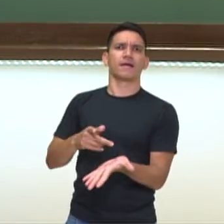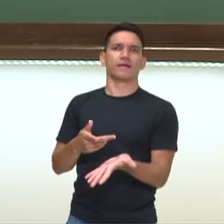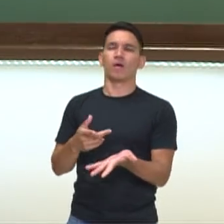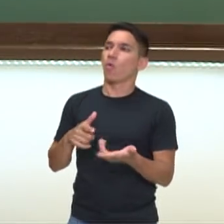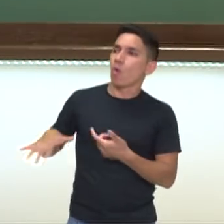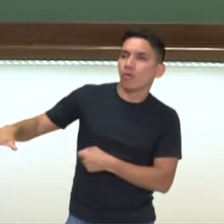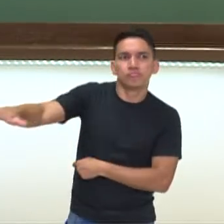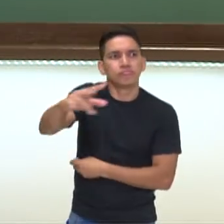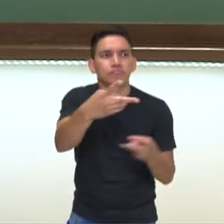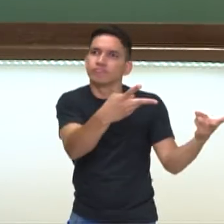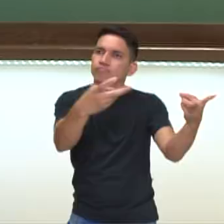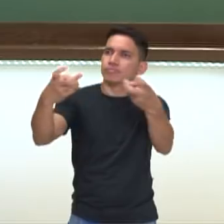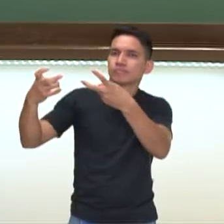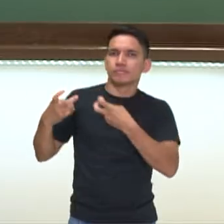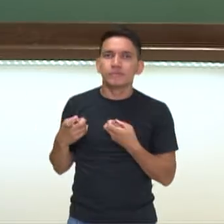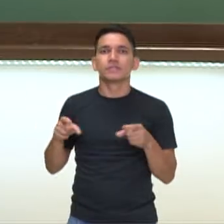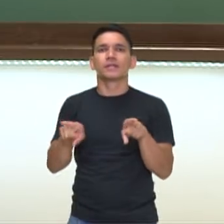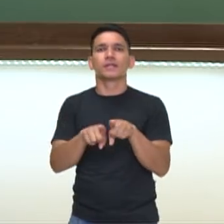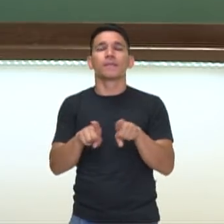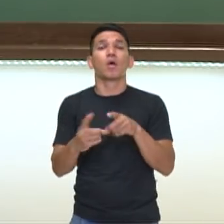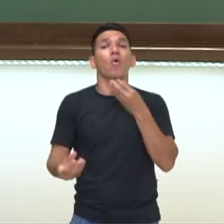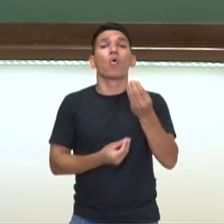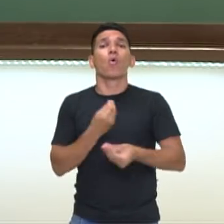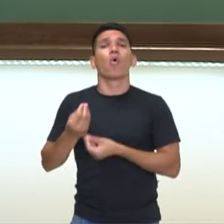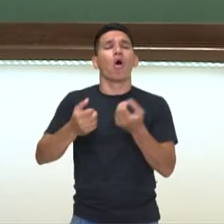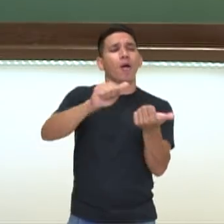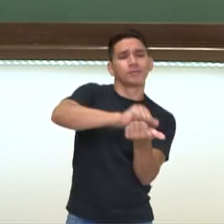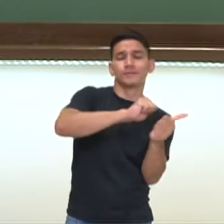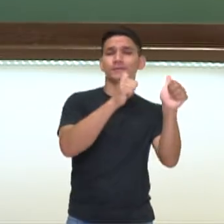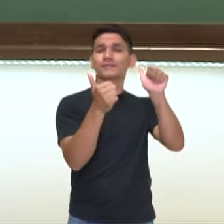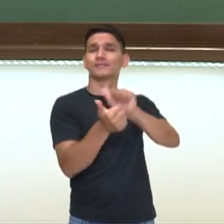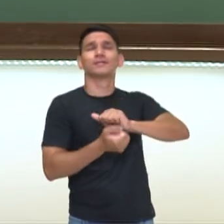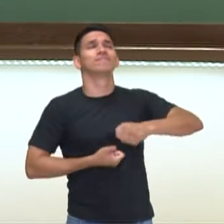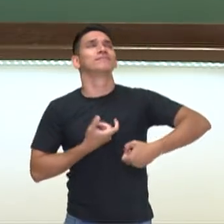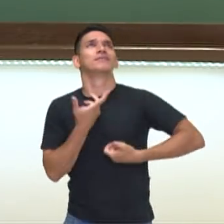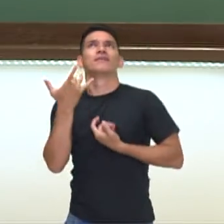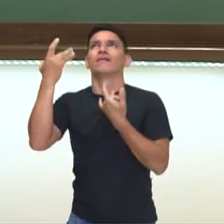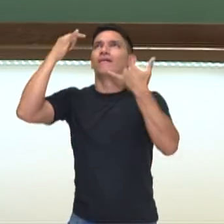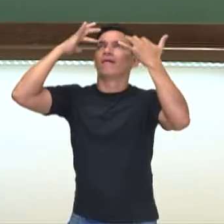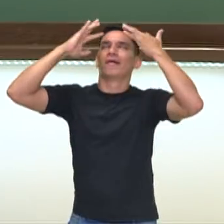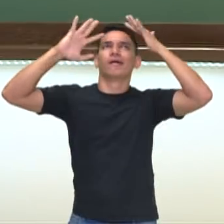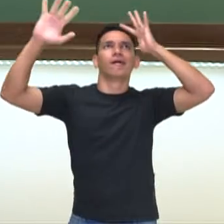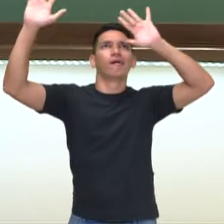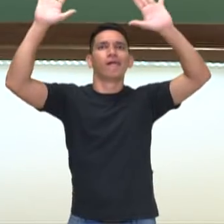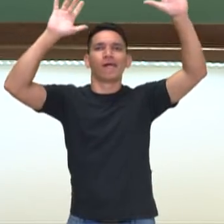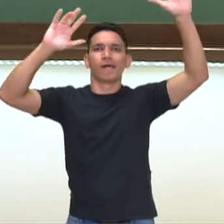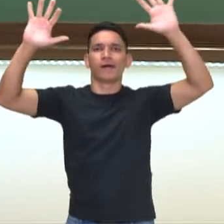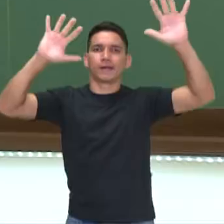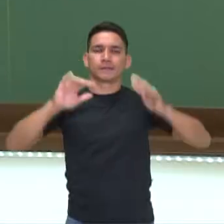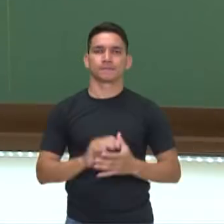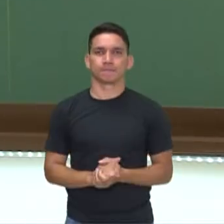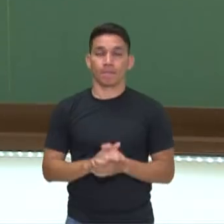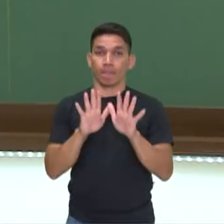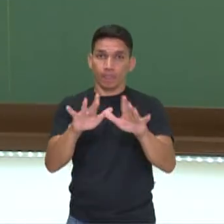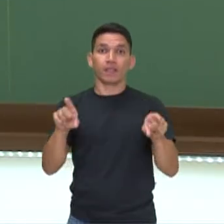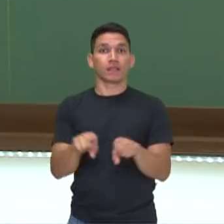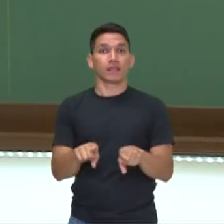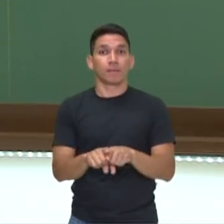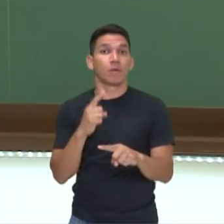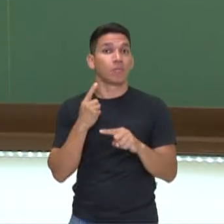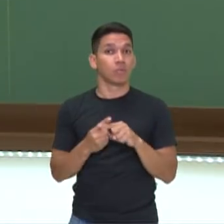forma de explicação para a linguagem poética, para o imaginário. Isso porque é